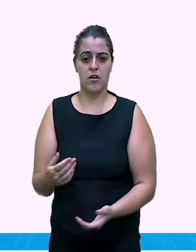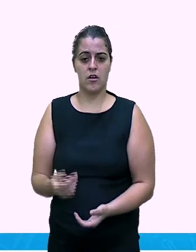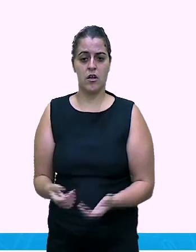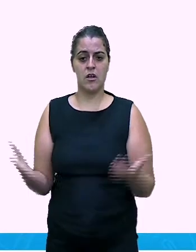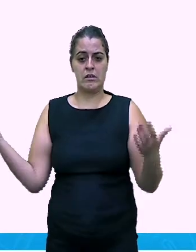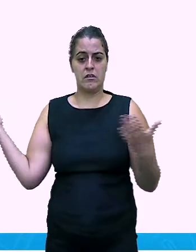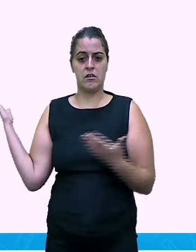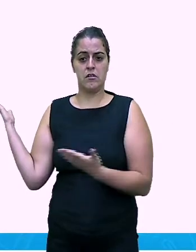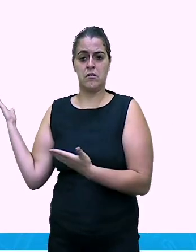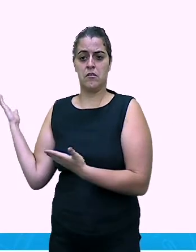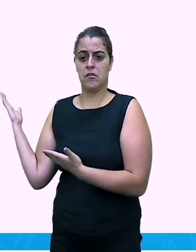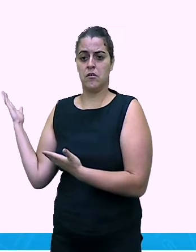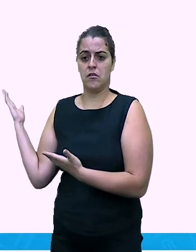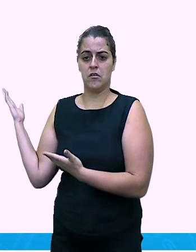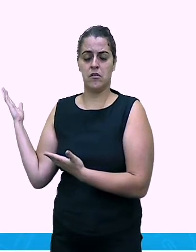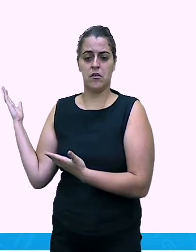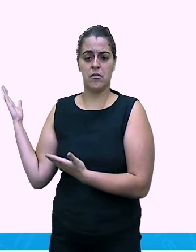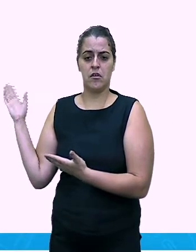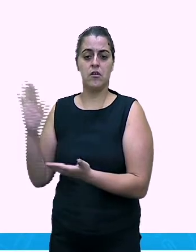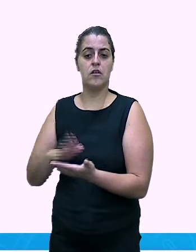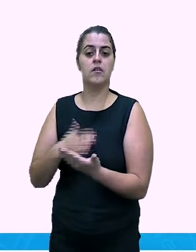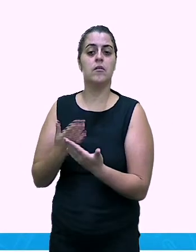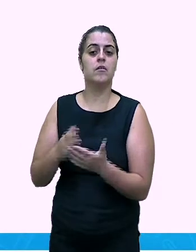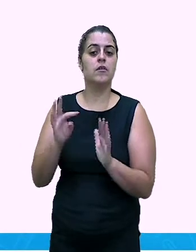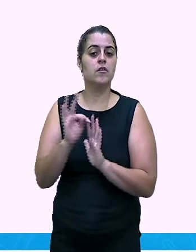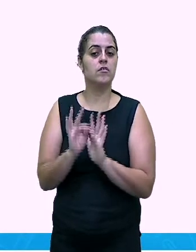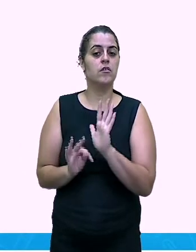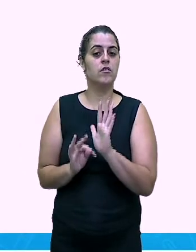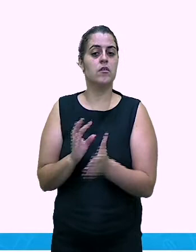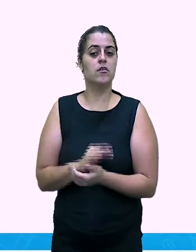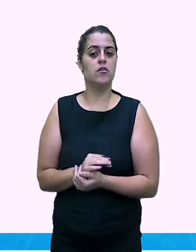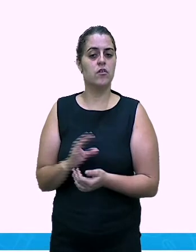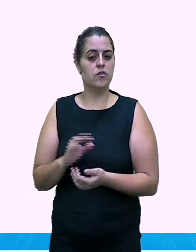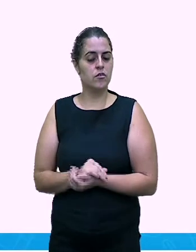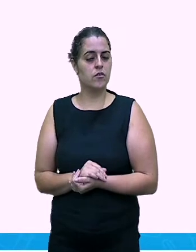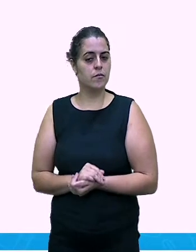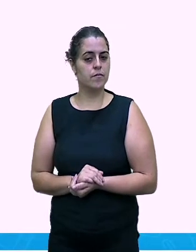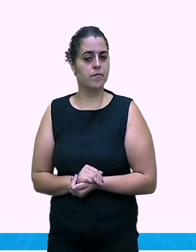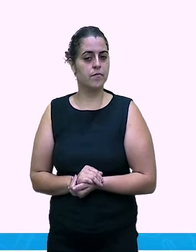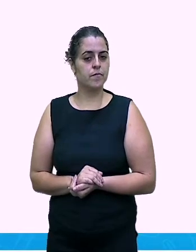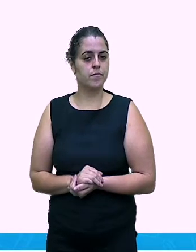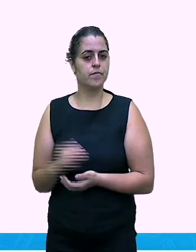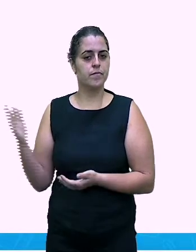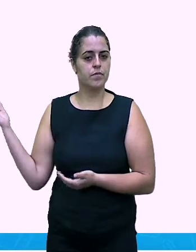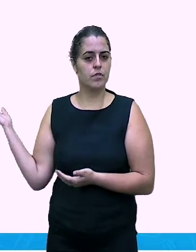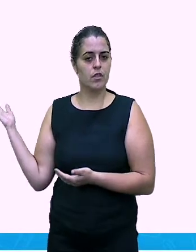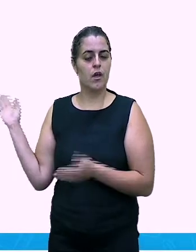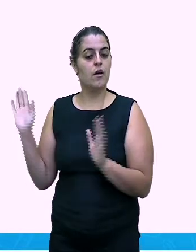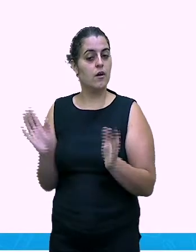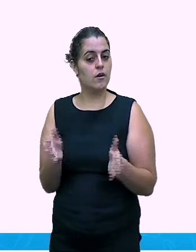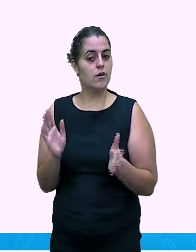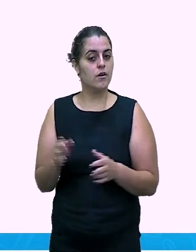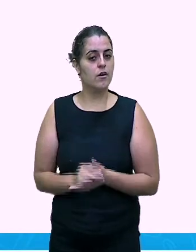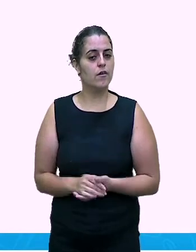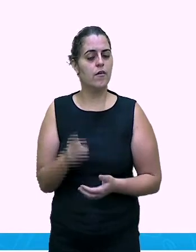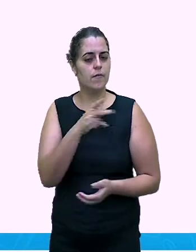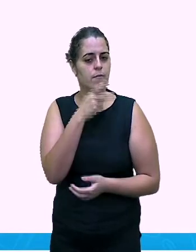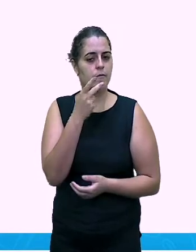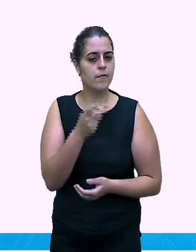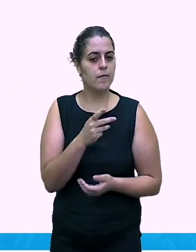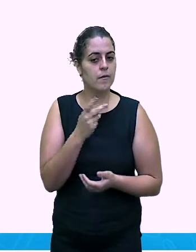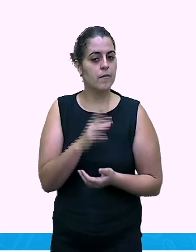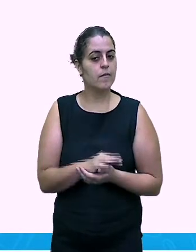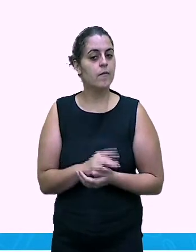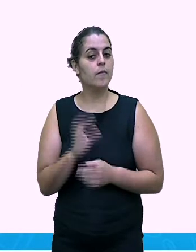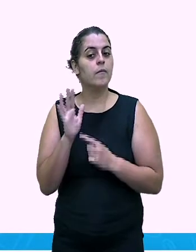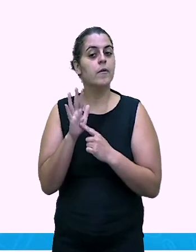E aí? Então, é essa a interpretação que nós conseguimos fazer. Agora nós vamos falar sobre os